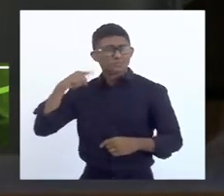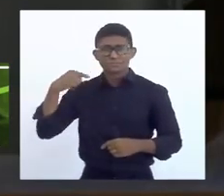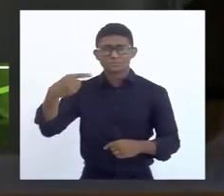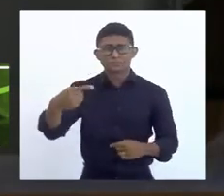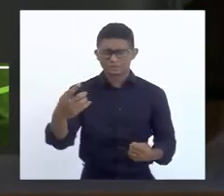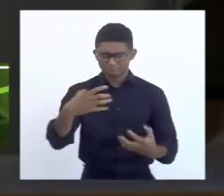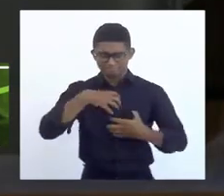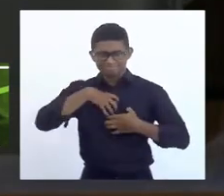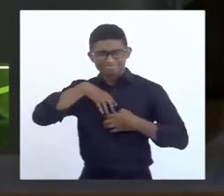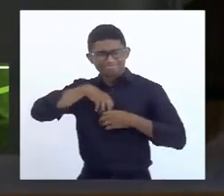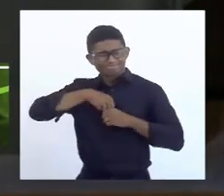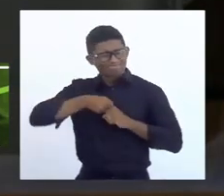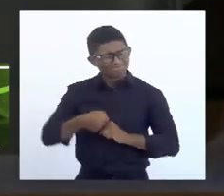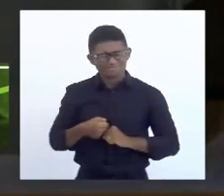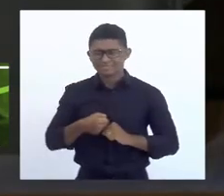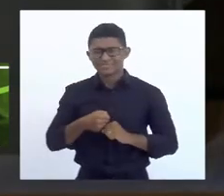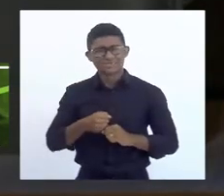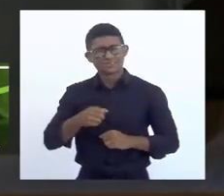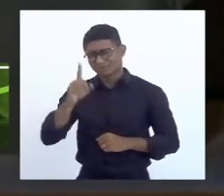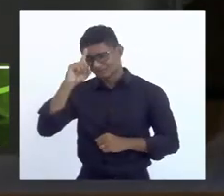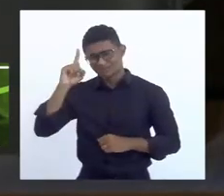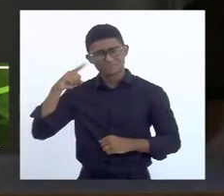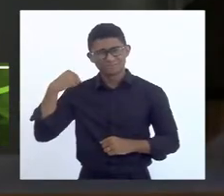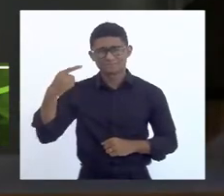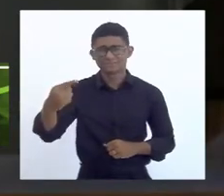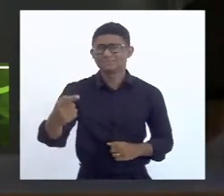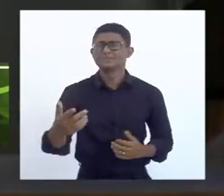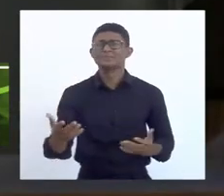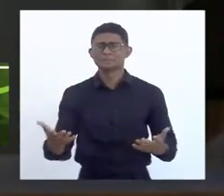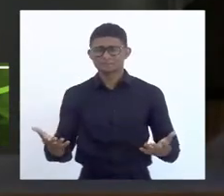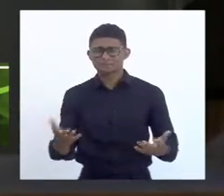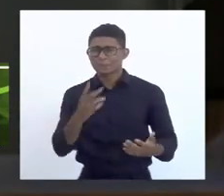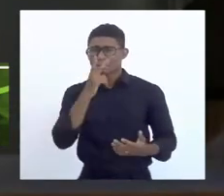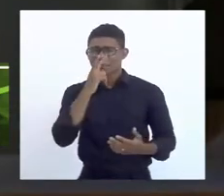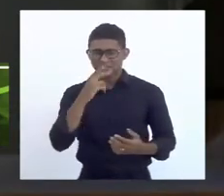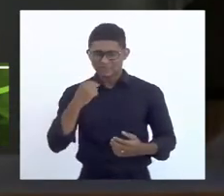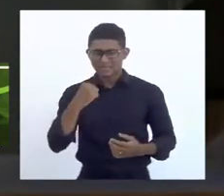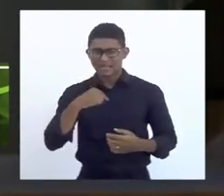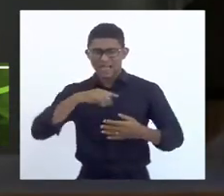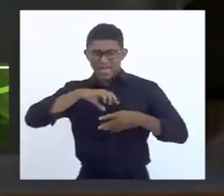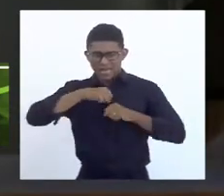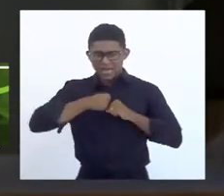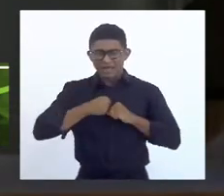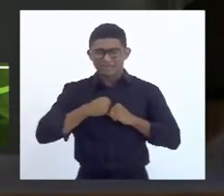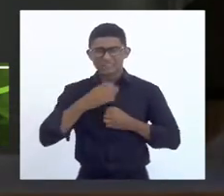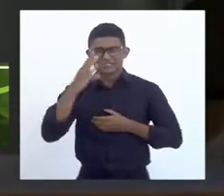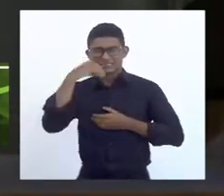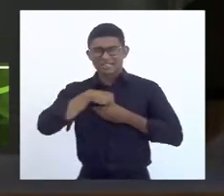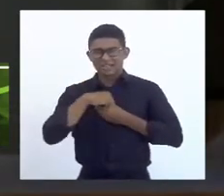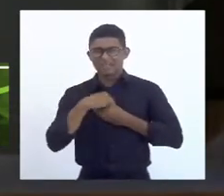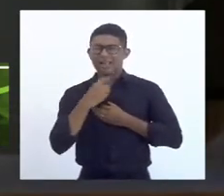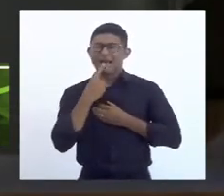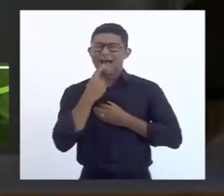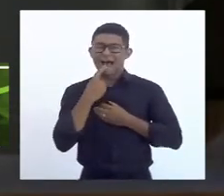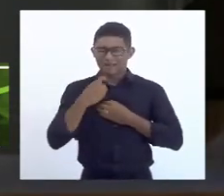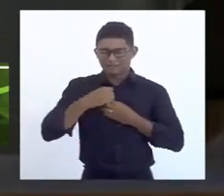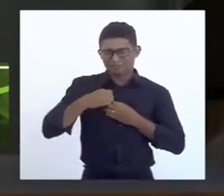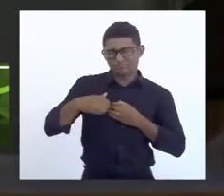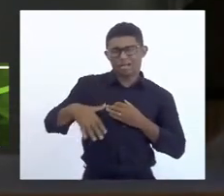É uma ferida aberta emocionalmente, que sangra toda semana, sem punição,